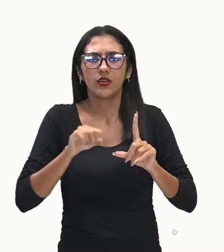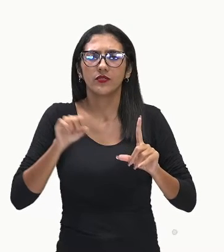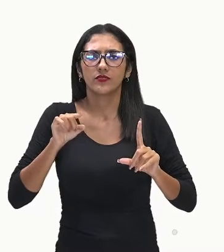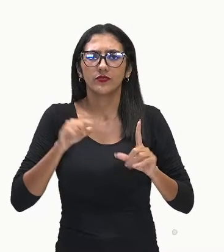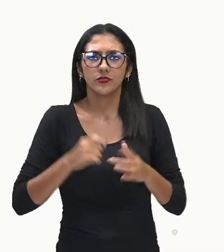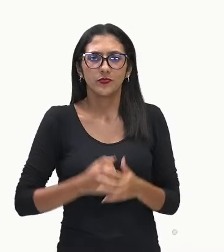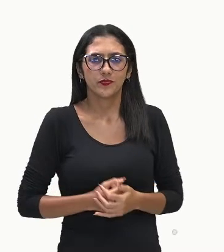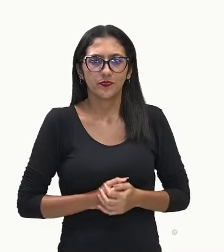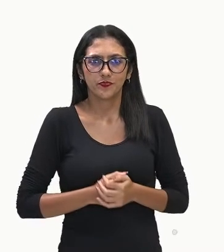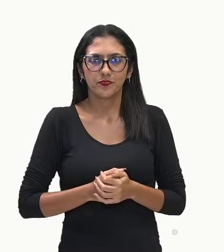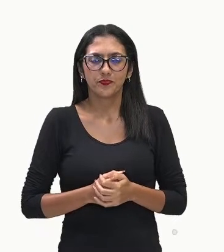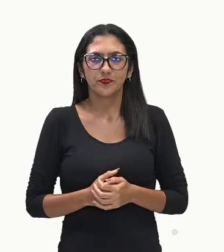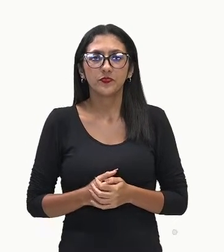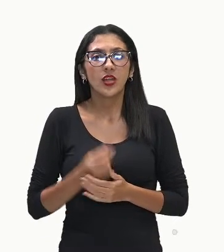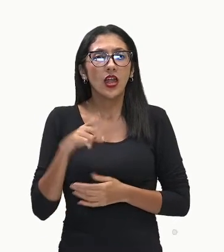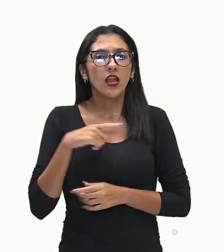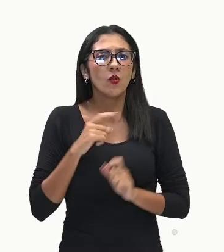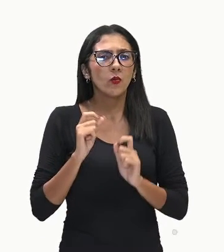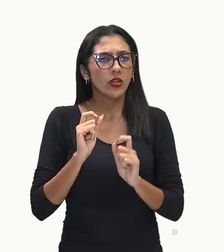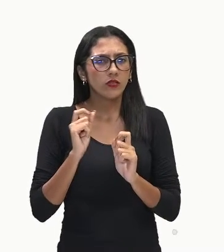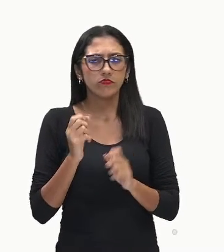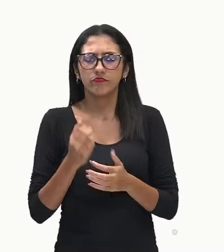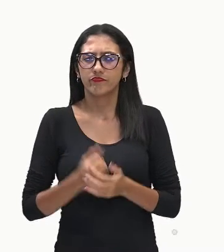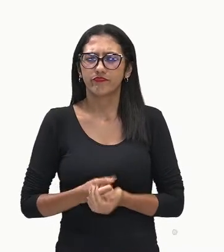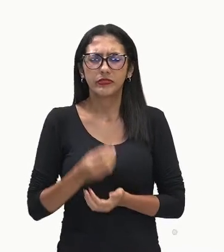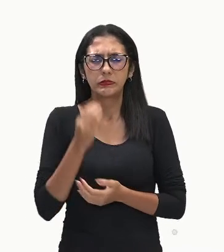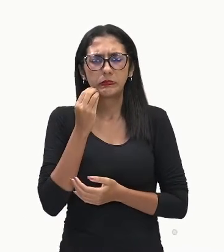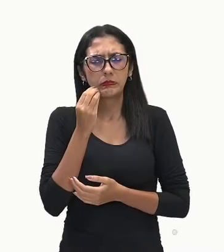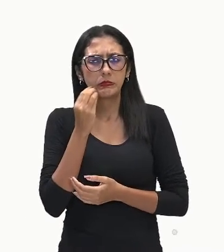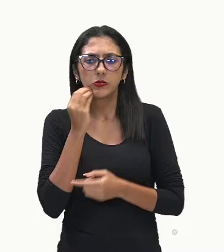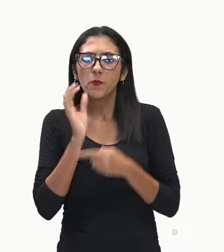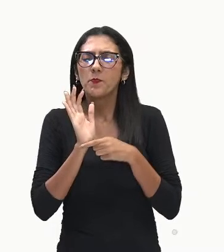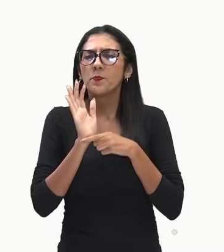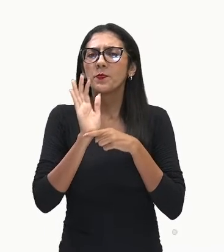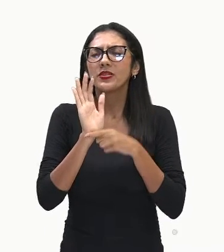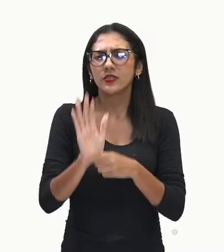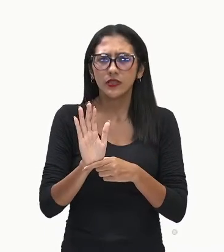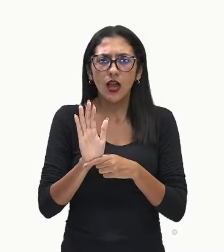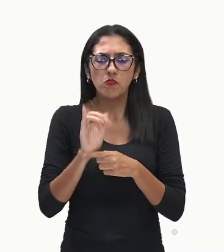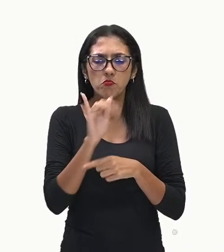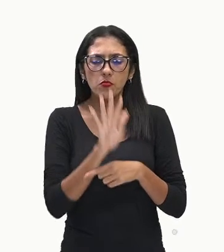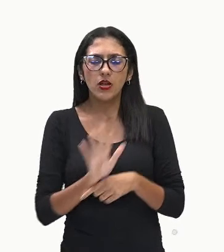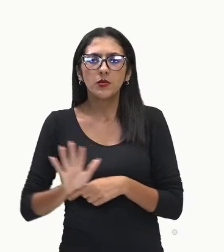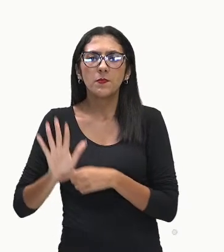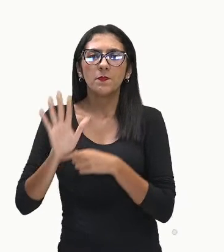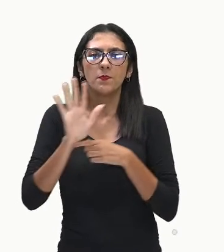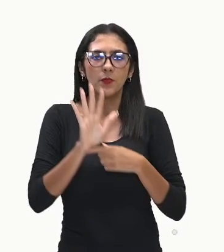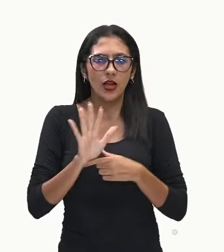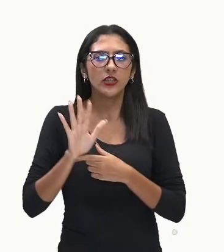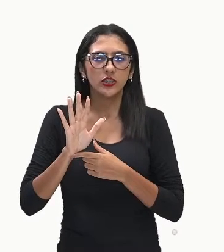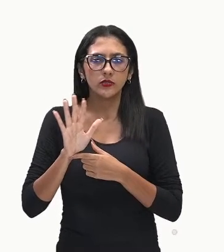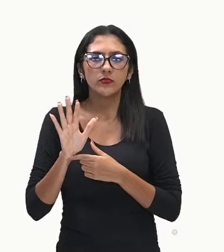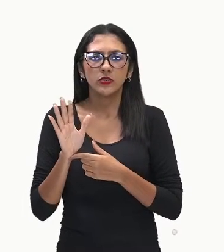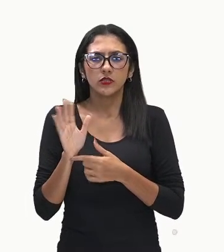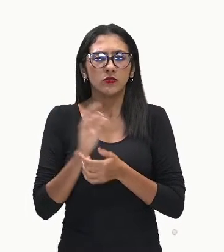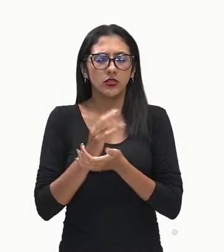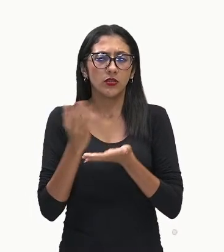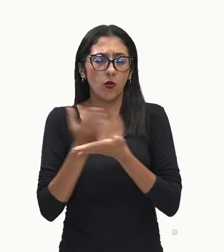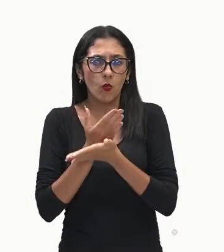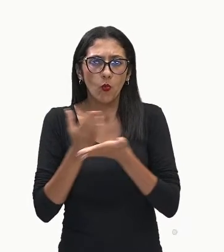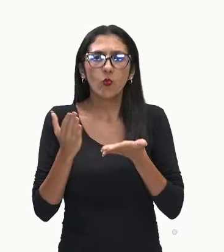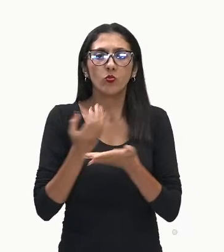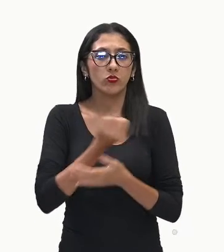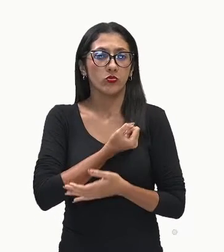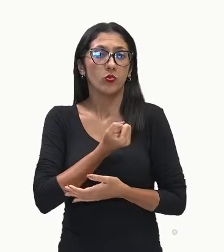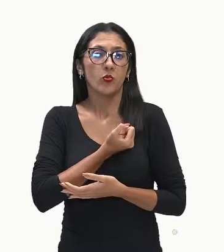é a tentativa de expressar visualmente dados ou valores numéricos de maneiras diferentes,